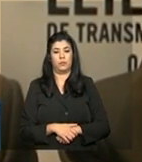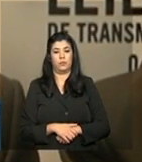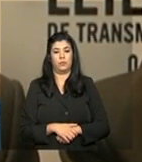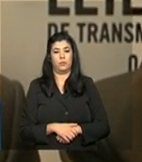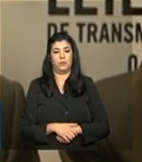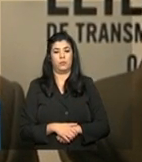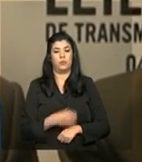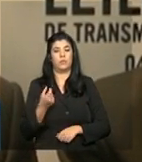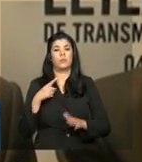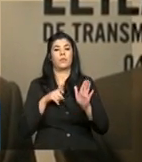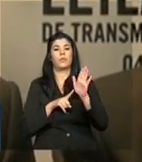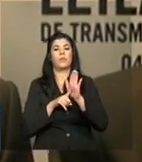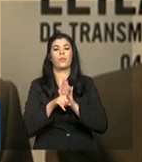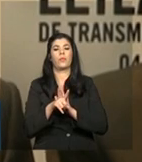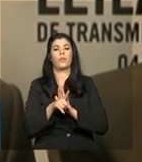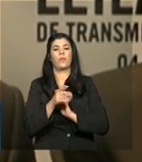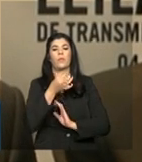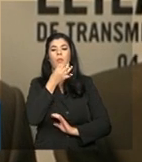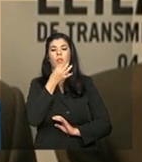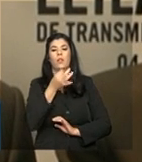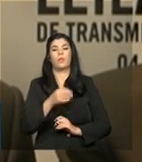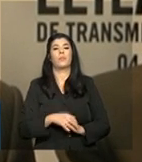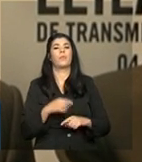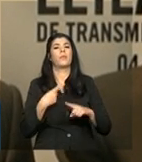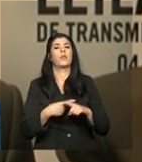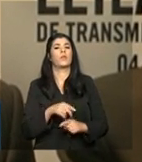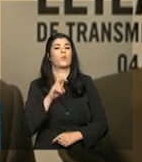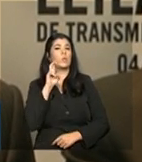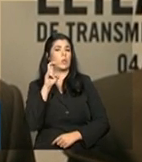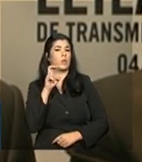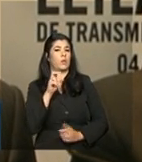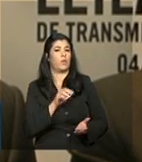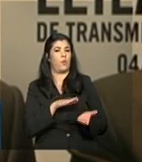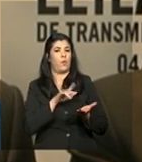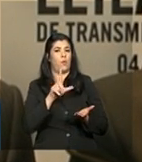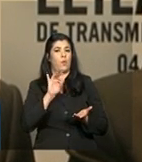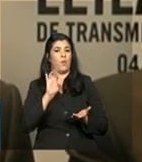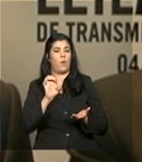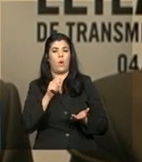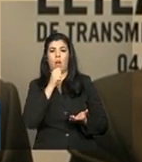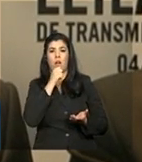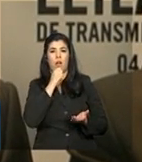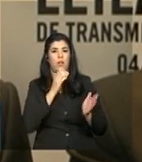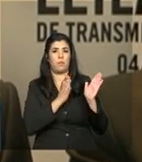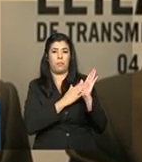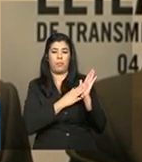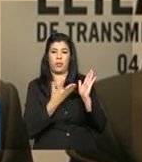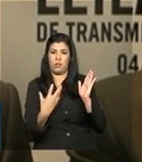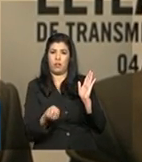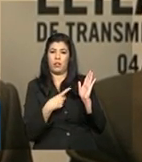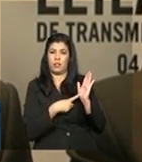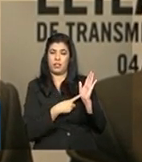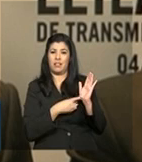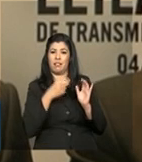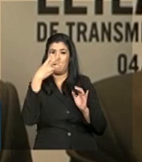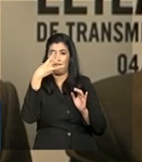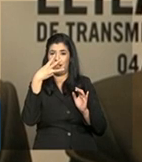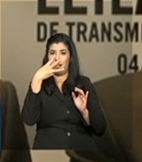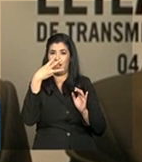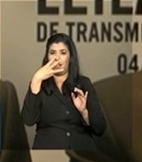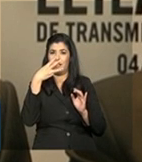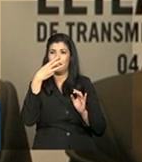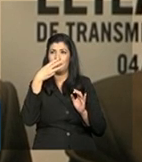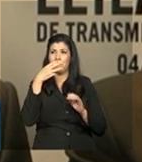Eu queria perguntar, porque dos 5 lotes que não foram apresentados proposta, 3 foram da região norte do